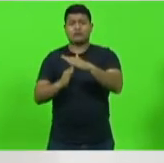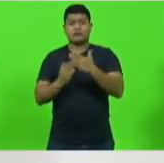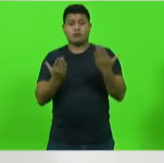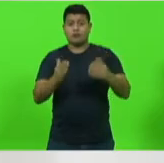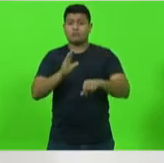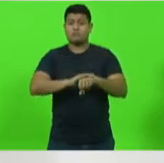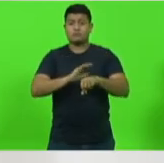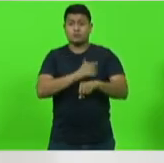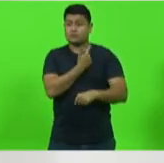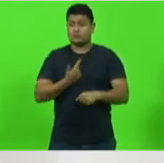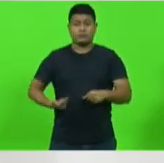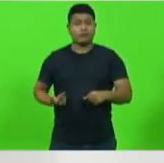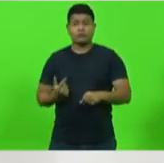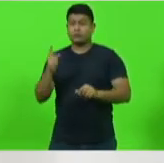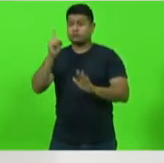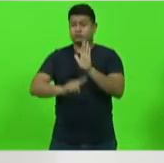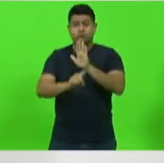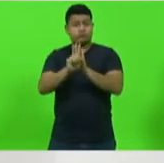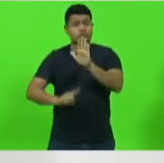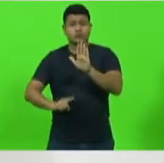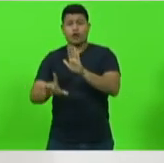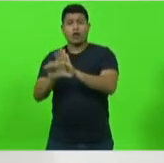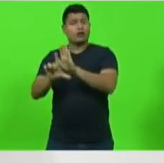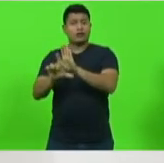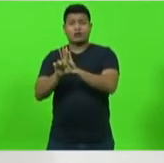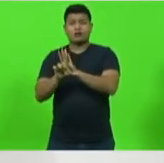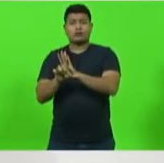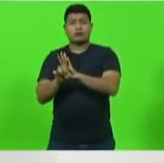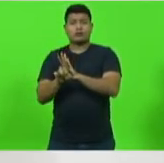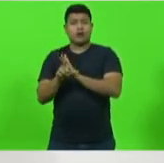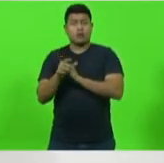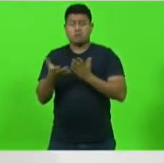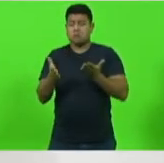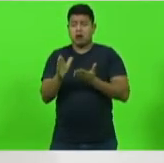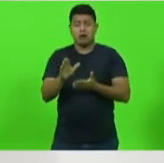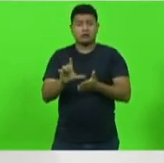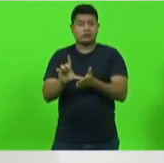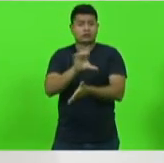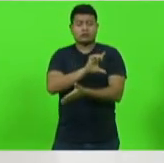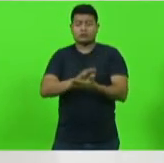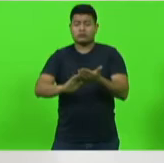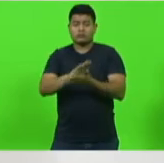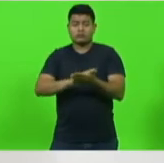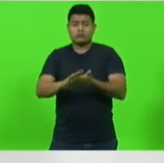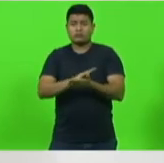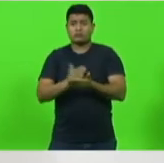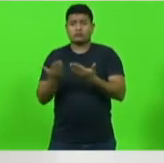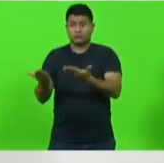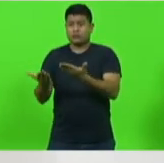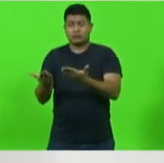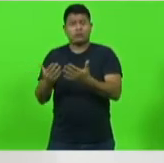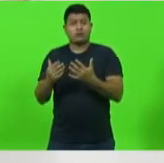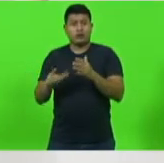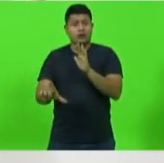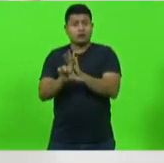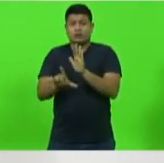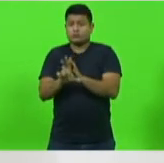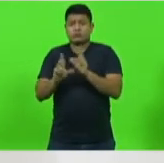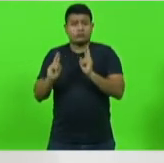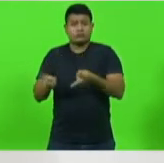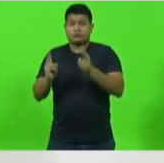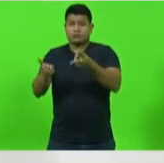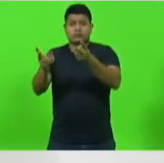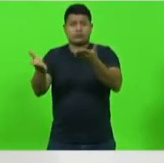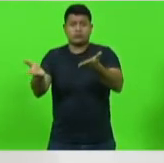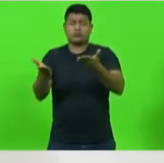aceitou tacitamente o que a lei impõe. E ela está válida. Esse mesmo plenário